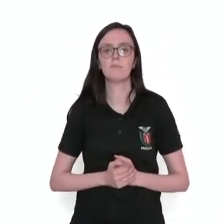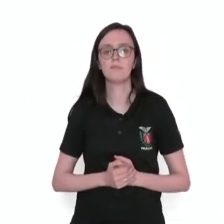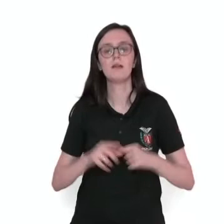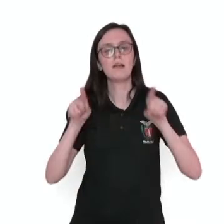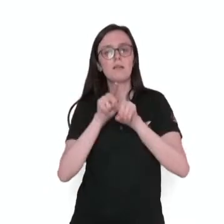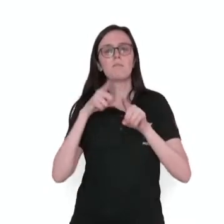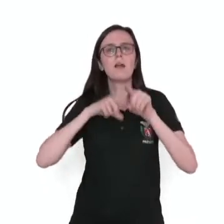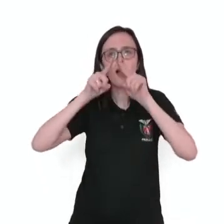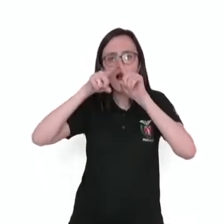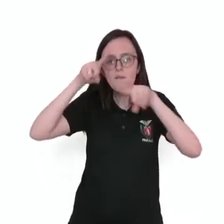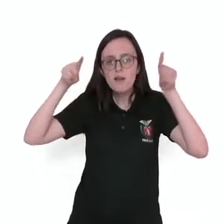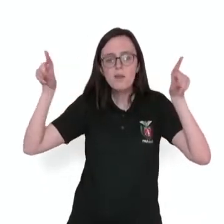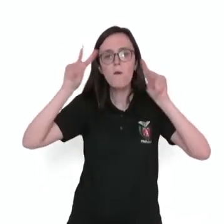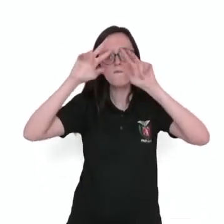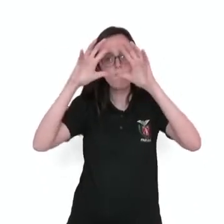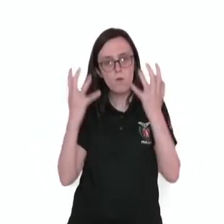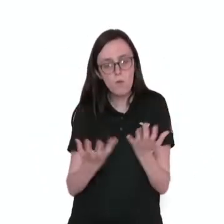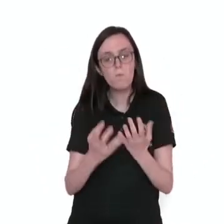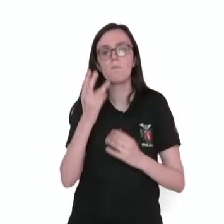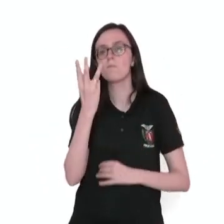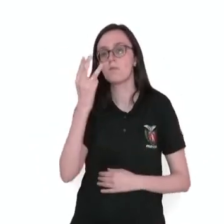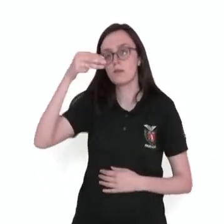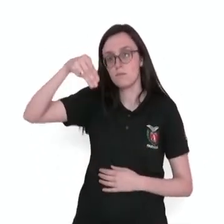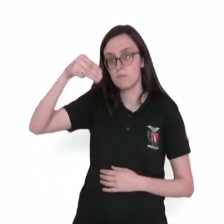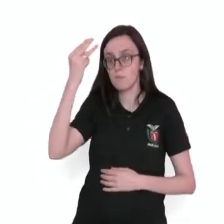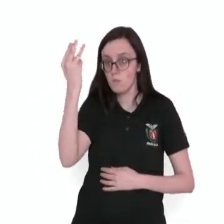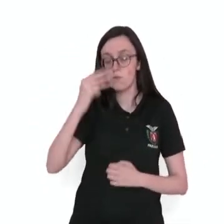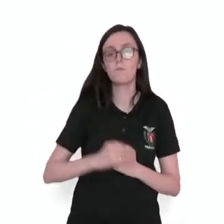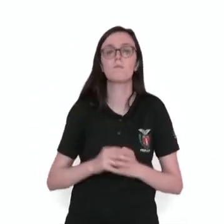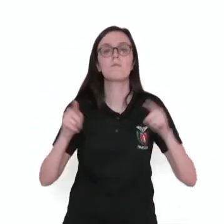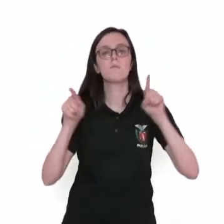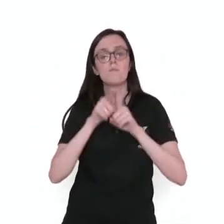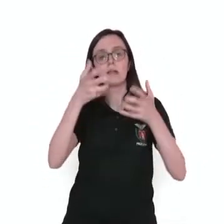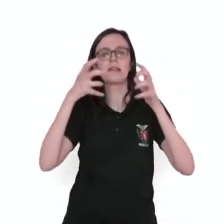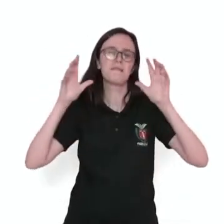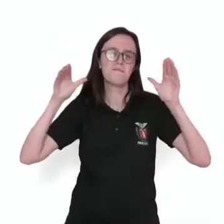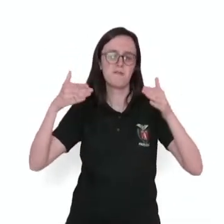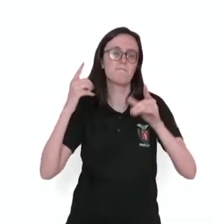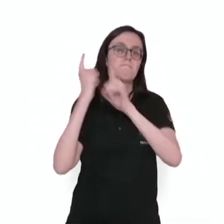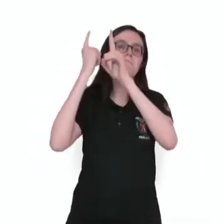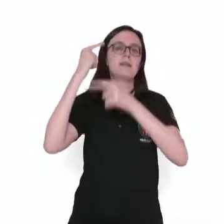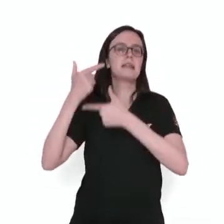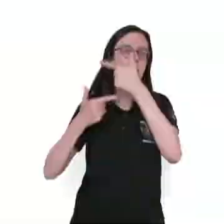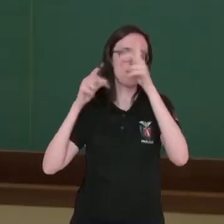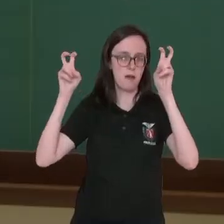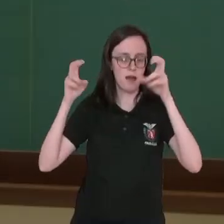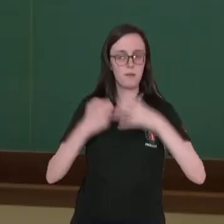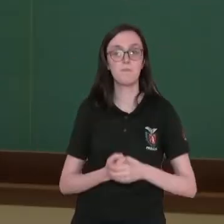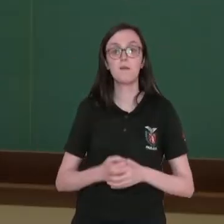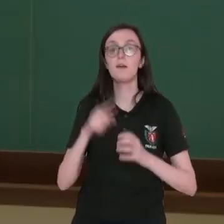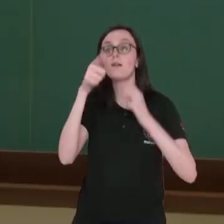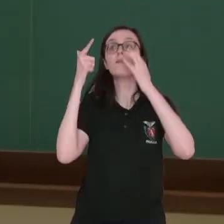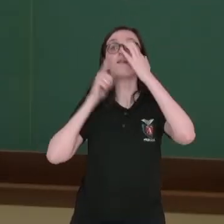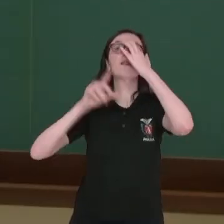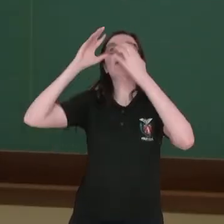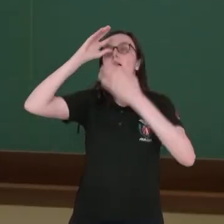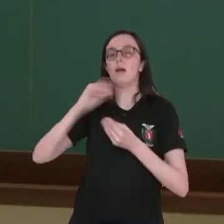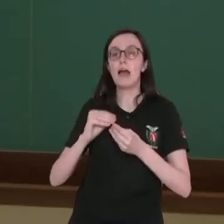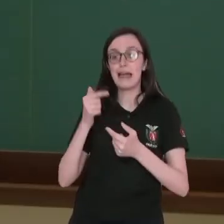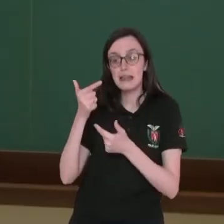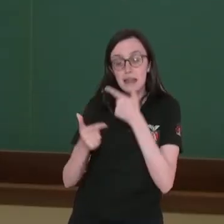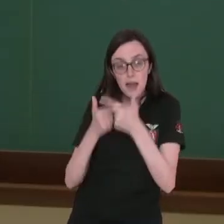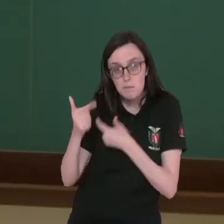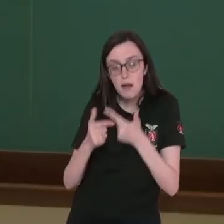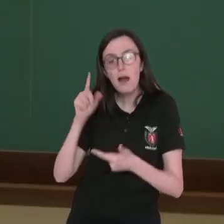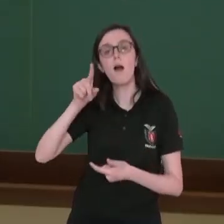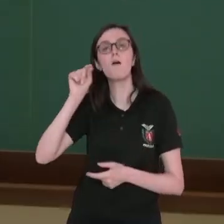a variação do volume, 3 metros cúbicos, e você quer o trabalho. Ei, você compreendeu que o trabalho